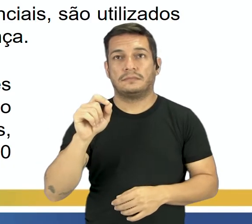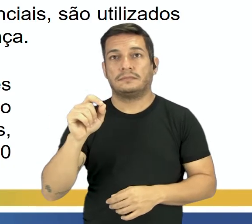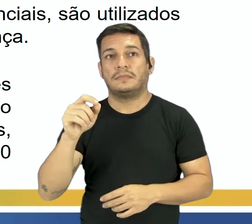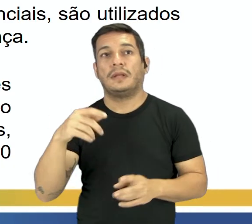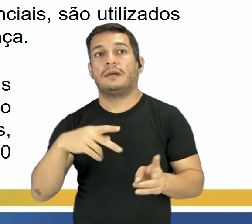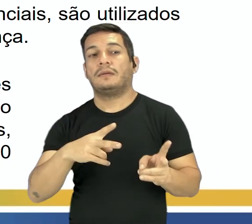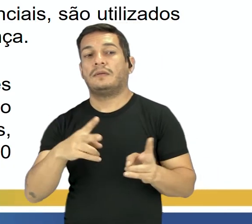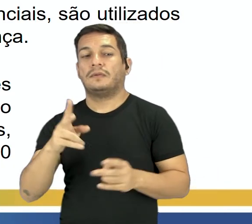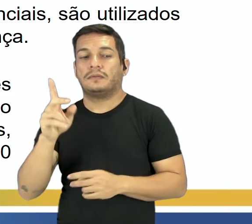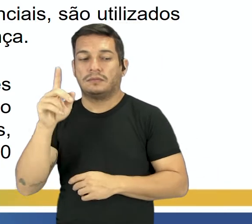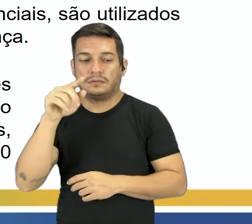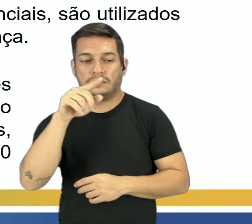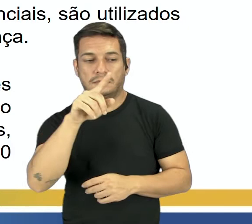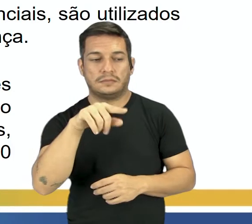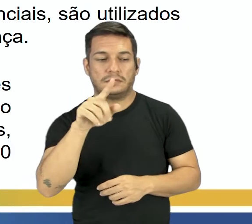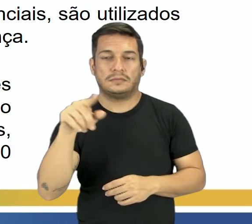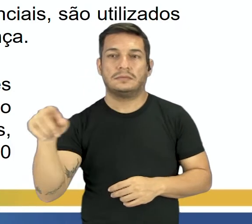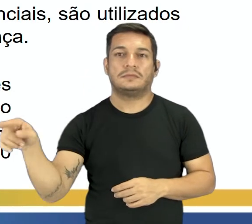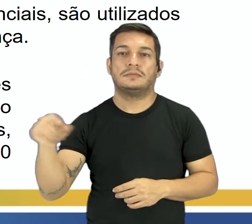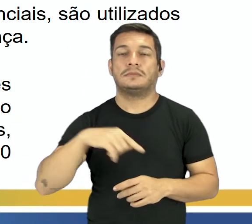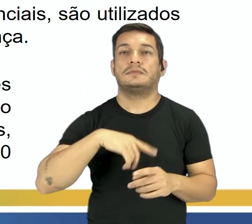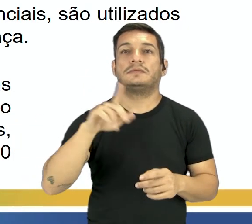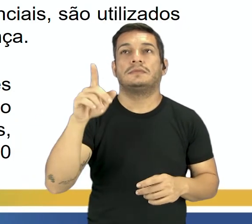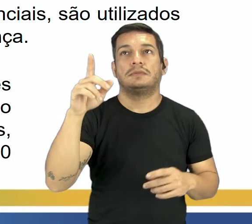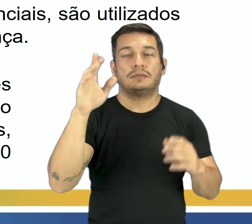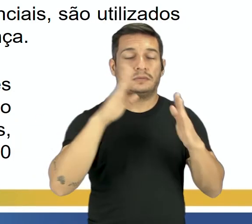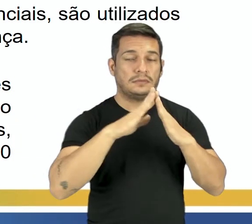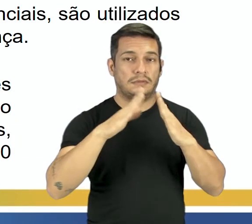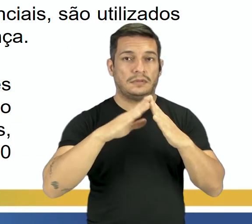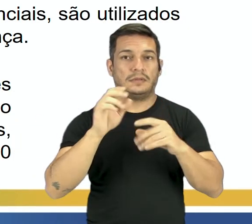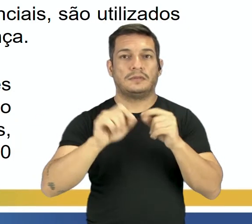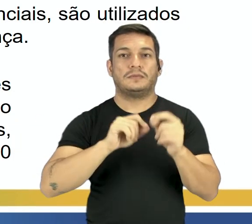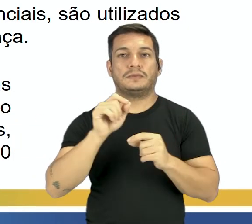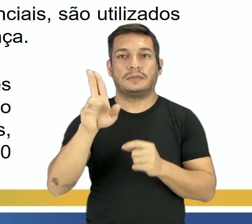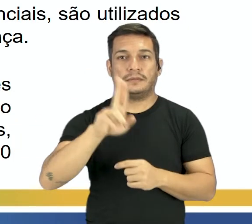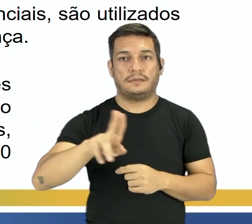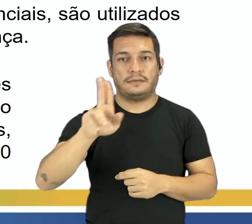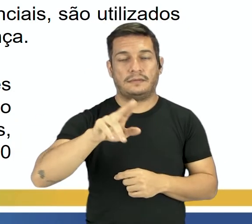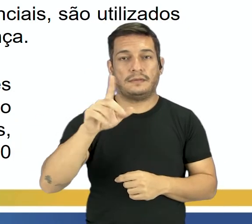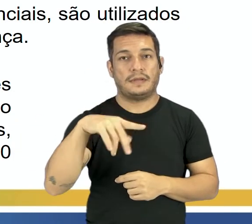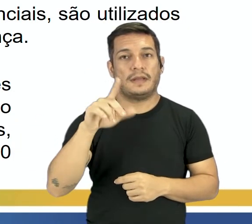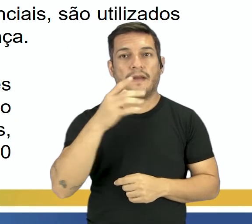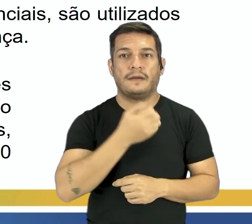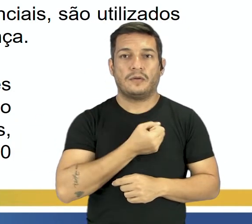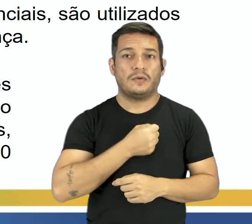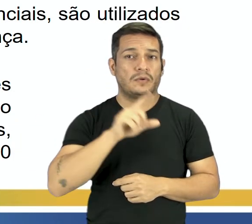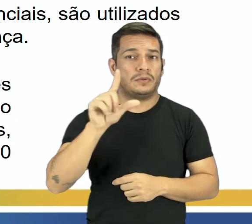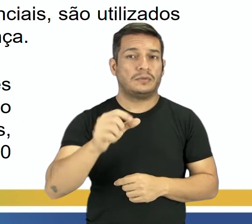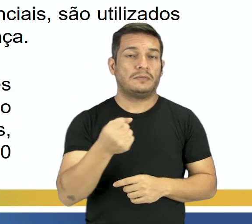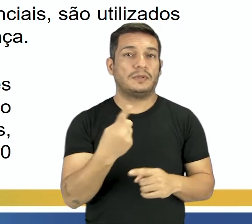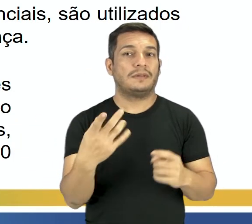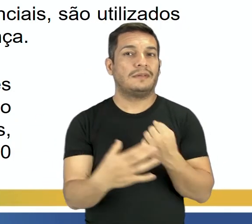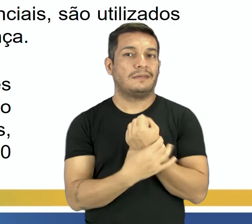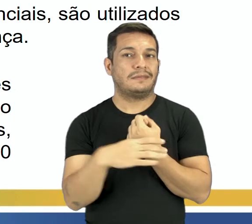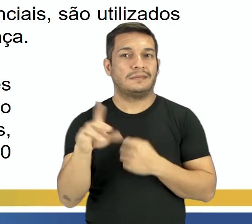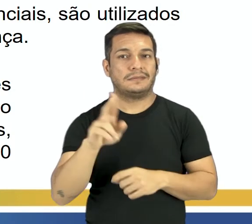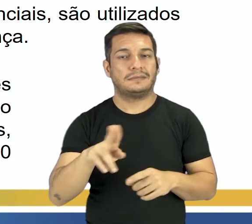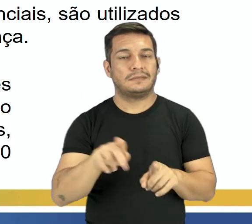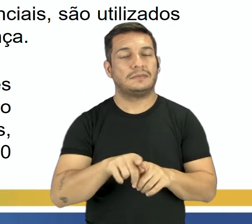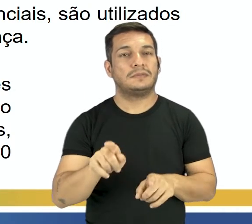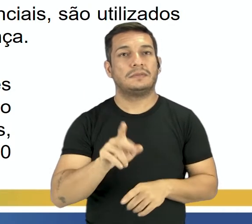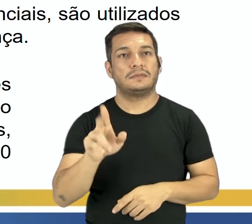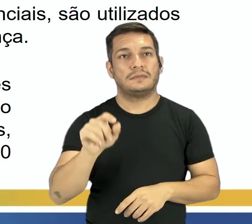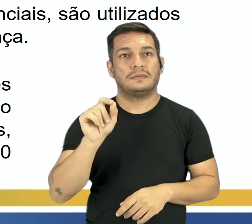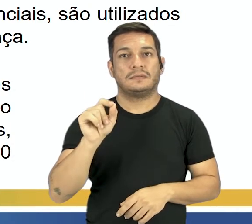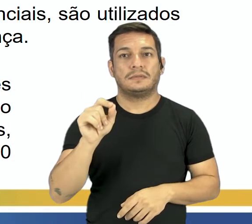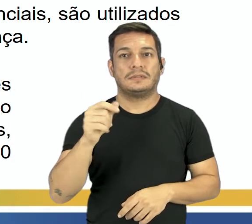consumo de energia, como residenciais, são utilizados baixos valores, como a gente já falou aqui, por questões de segurança, e esses valores geralmente